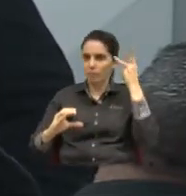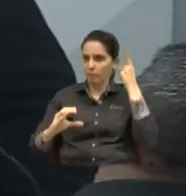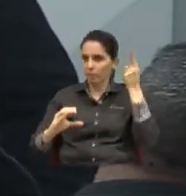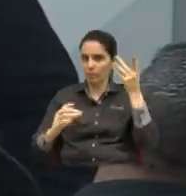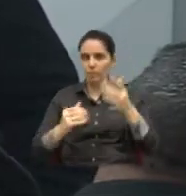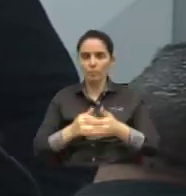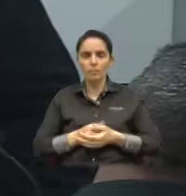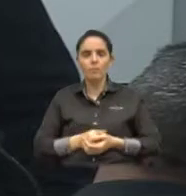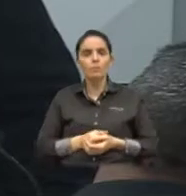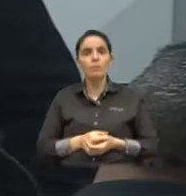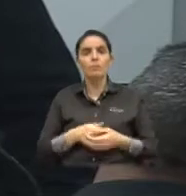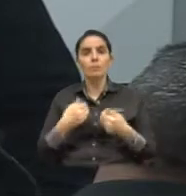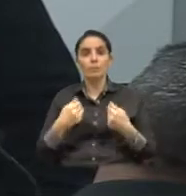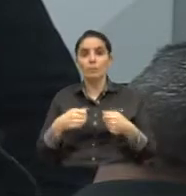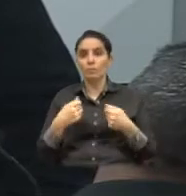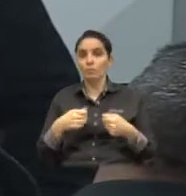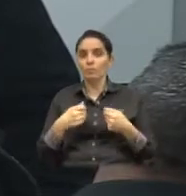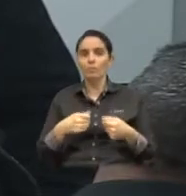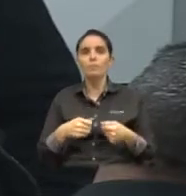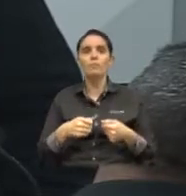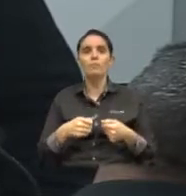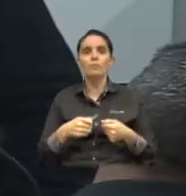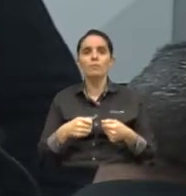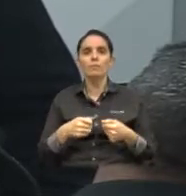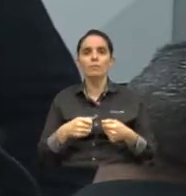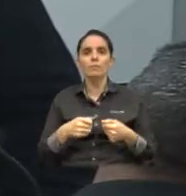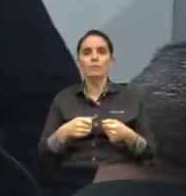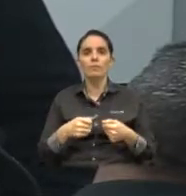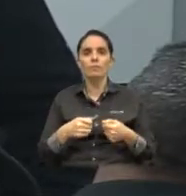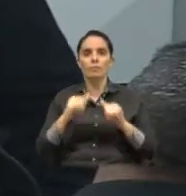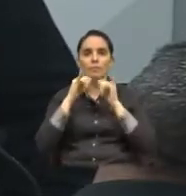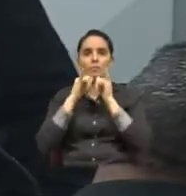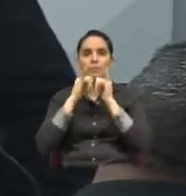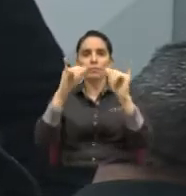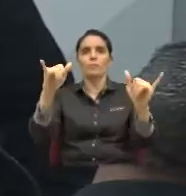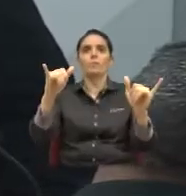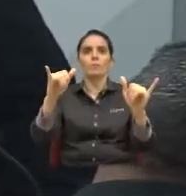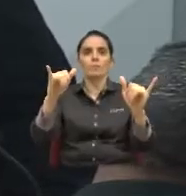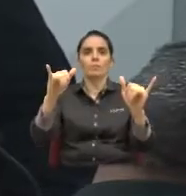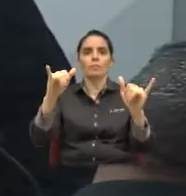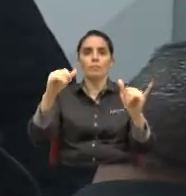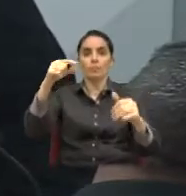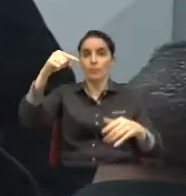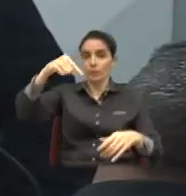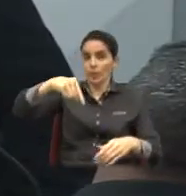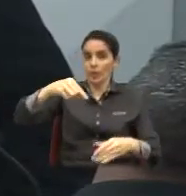não vamos nos calar. Vamos aqui nessa casa